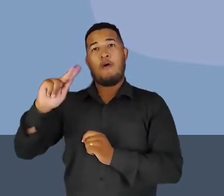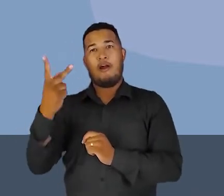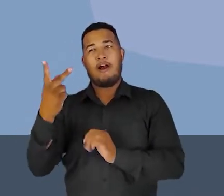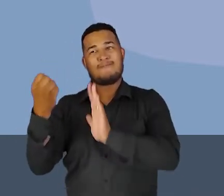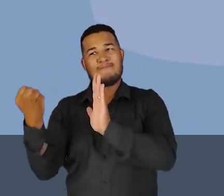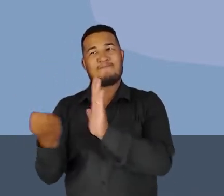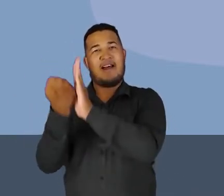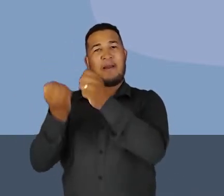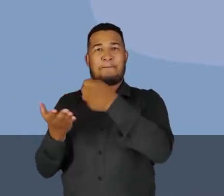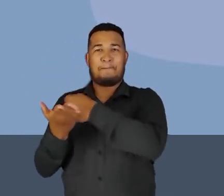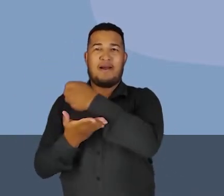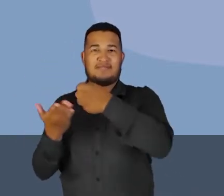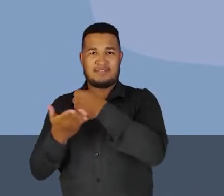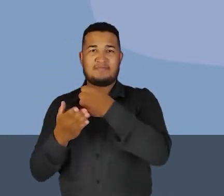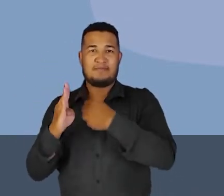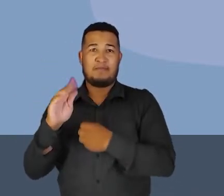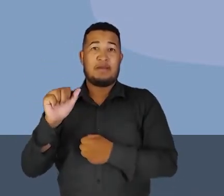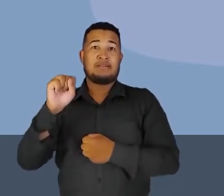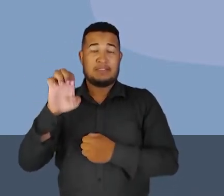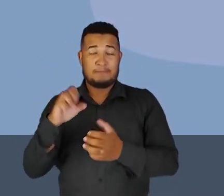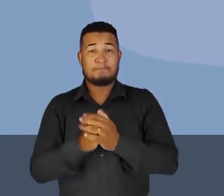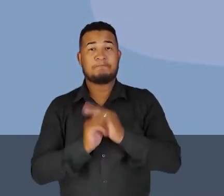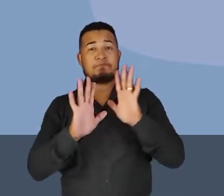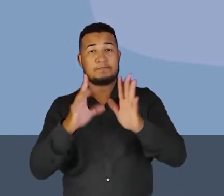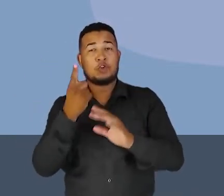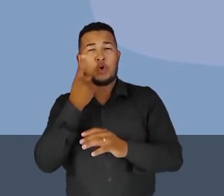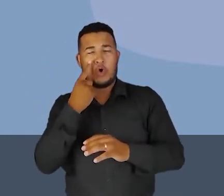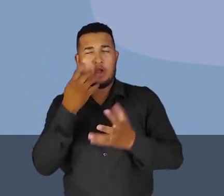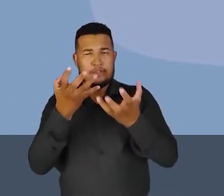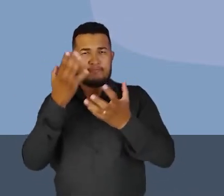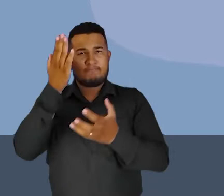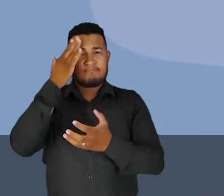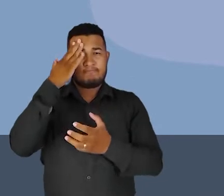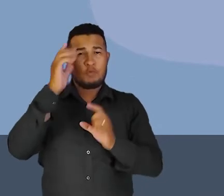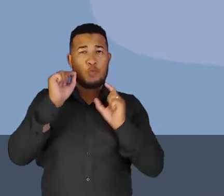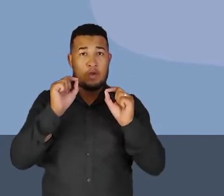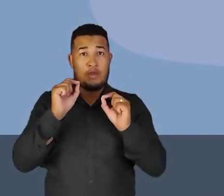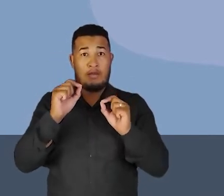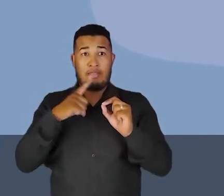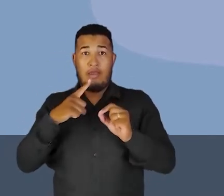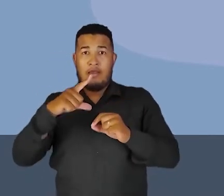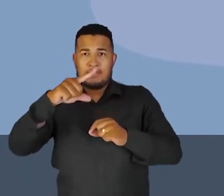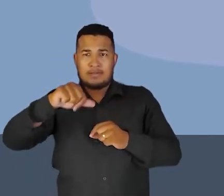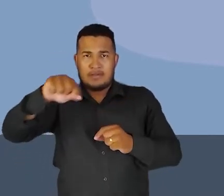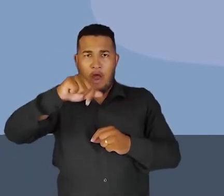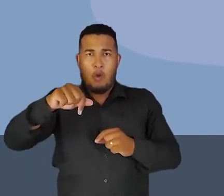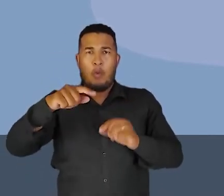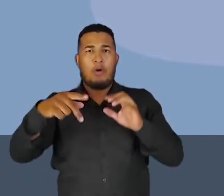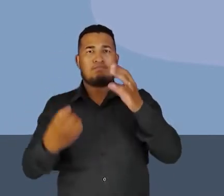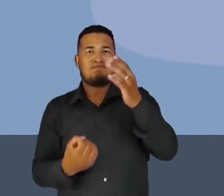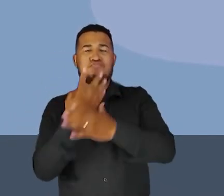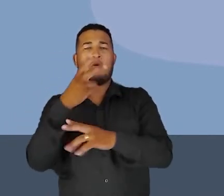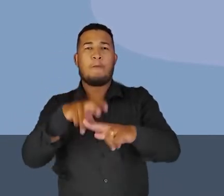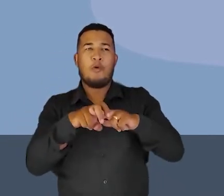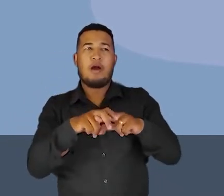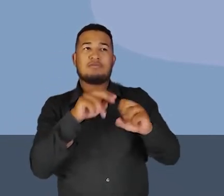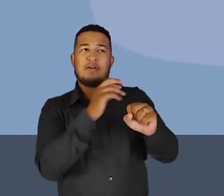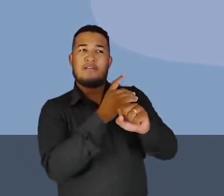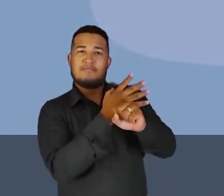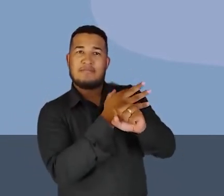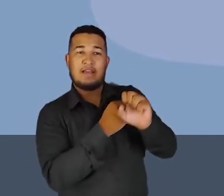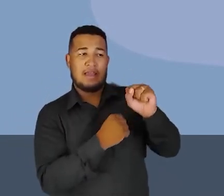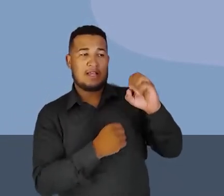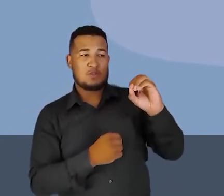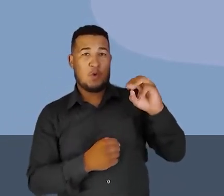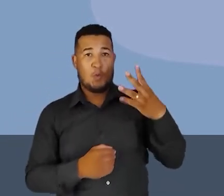hidroxilas, então ele é a base. Agora eu quero que você preste atenção no seguinte, o sal é formado a partir da interação do ânion SO4,